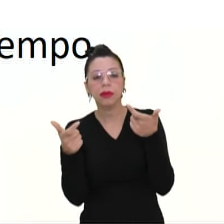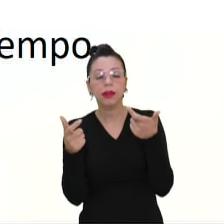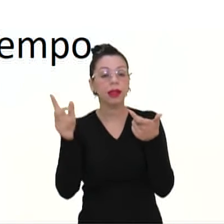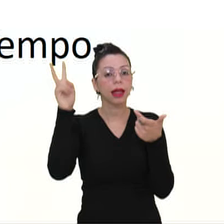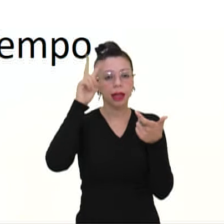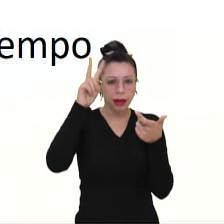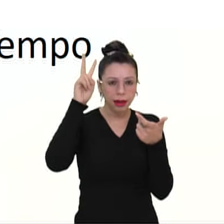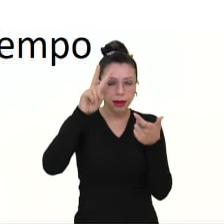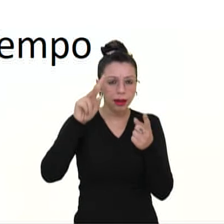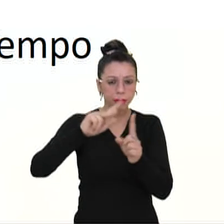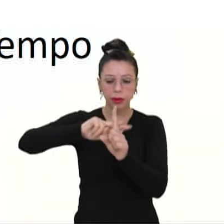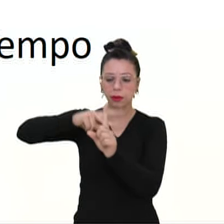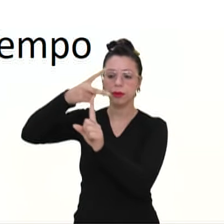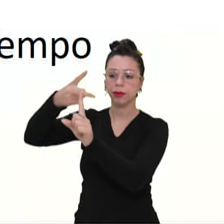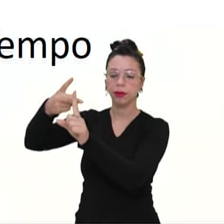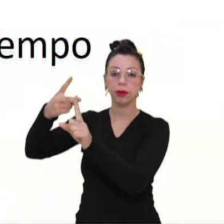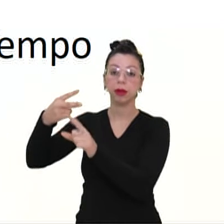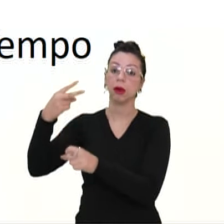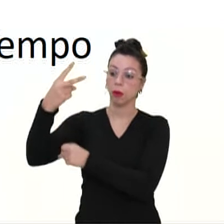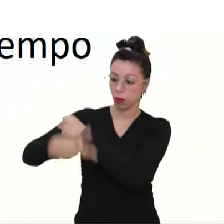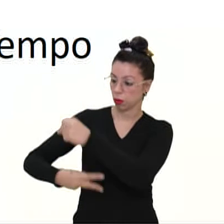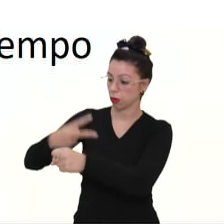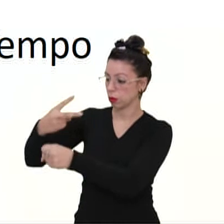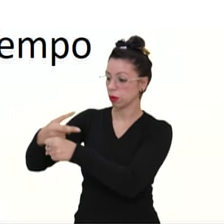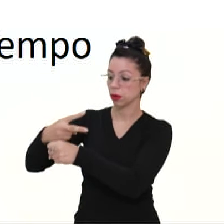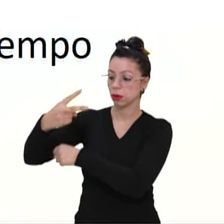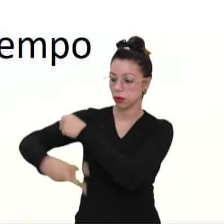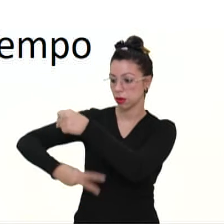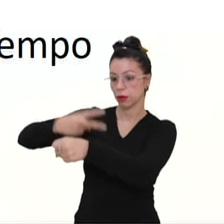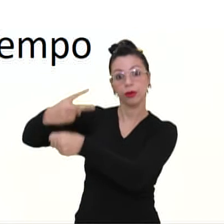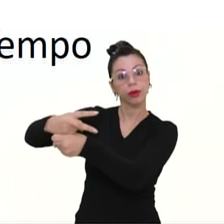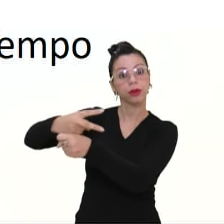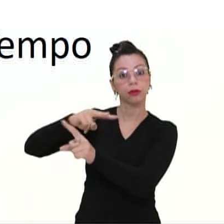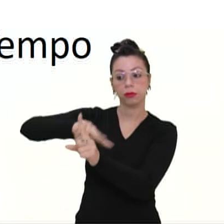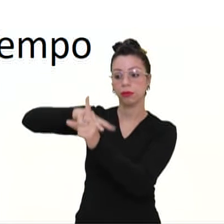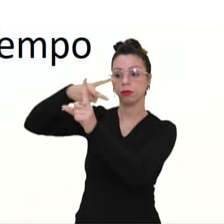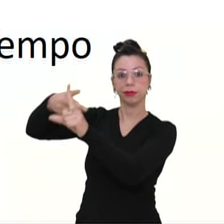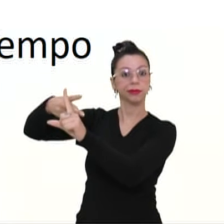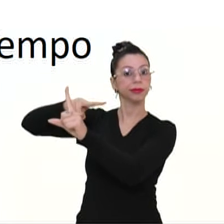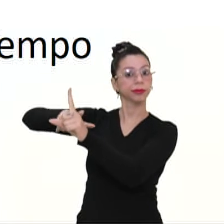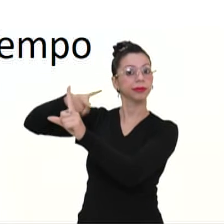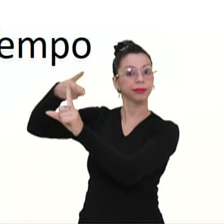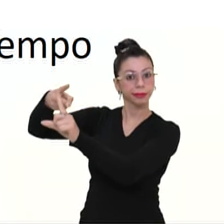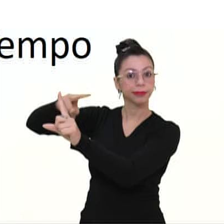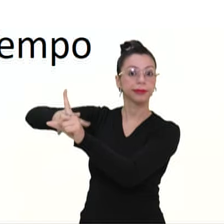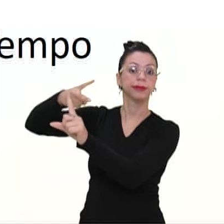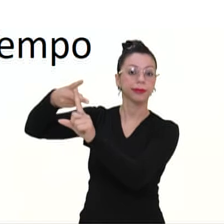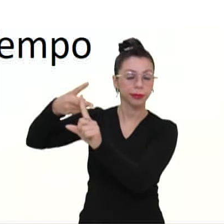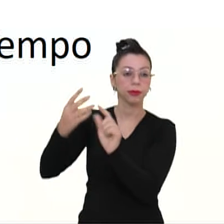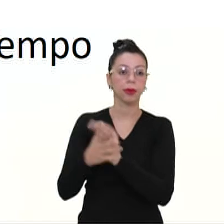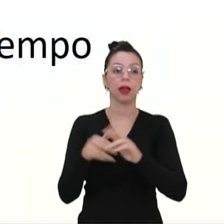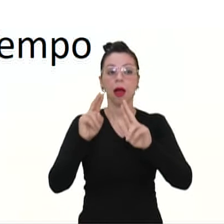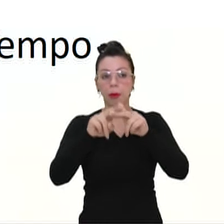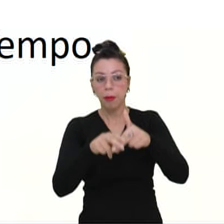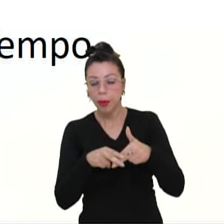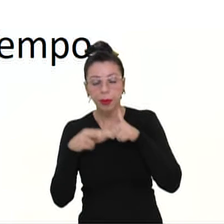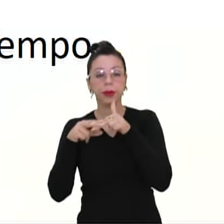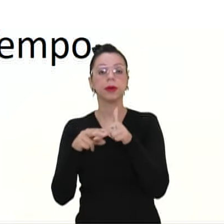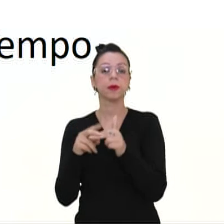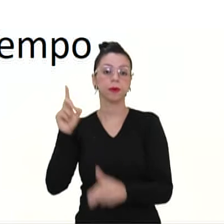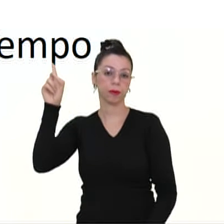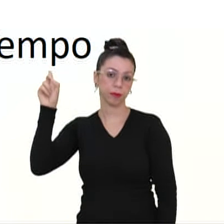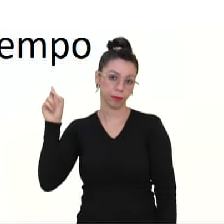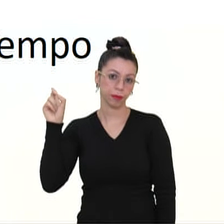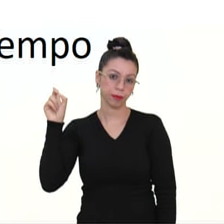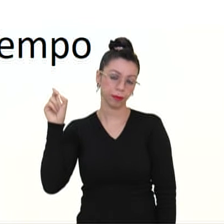ele falava que dobrava a cada 2 anos? É, então, esse dobrar a 2 anos. Por isso que eu coloco isso. Então, ó, densidade, olha só, eu